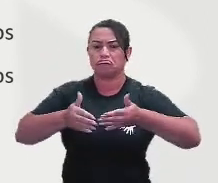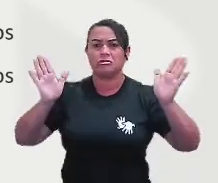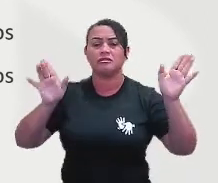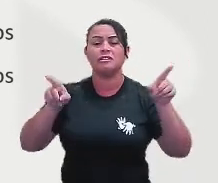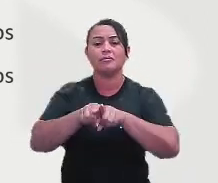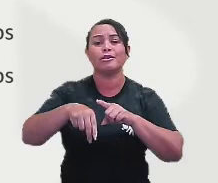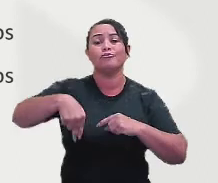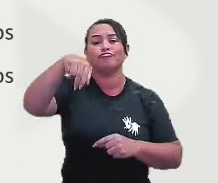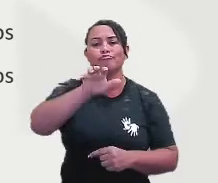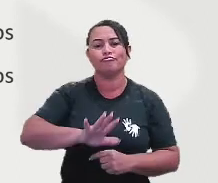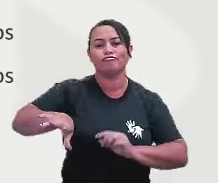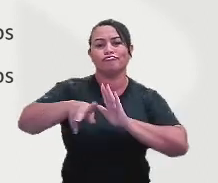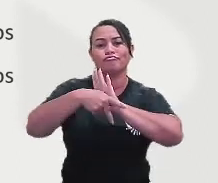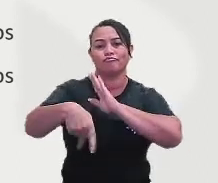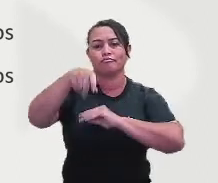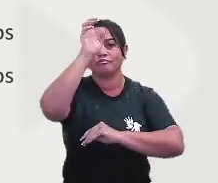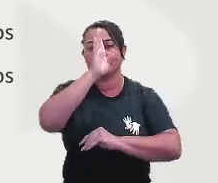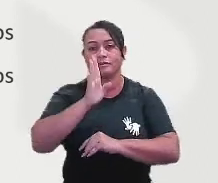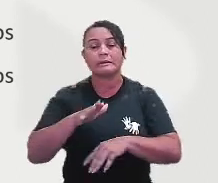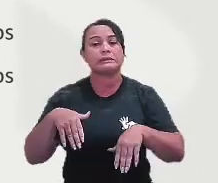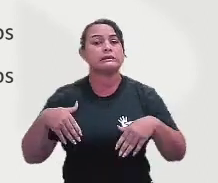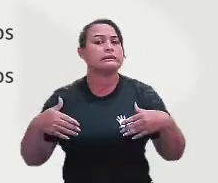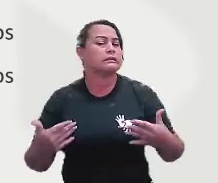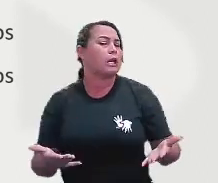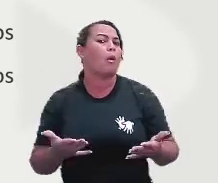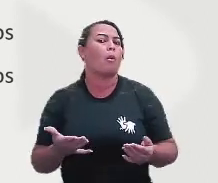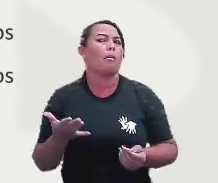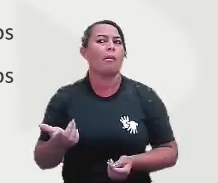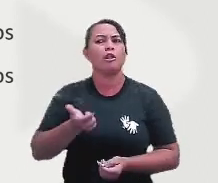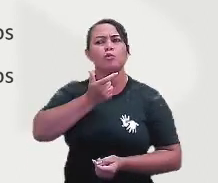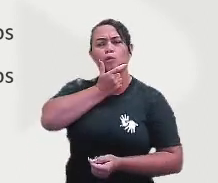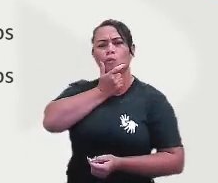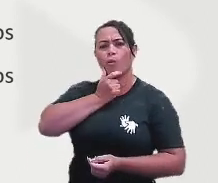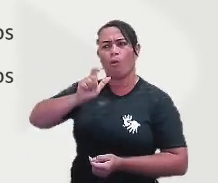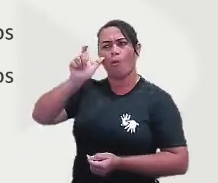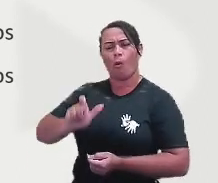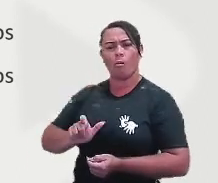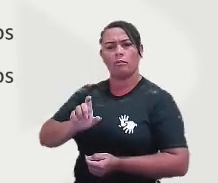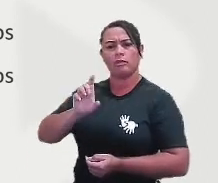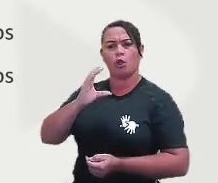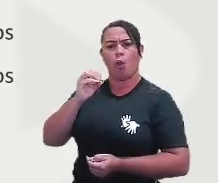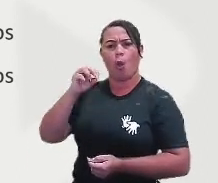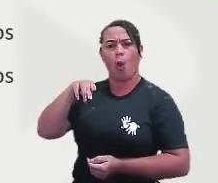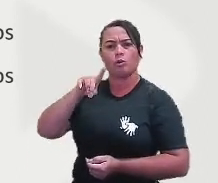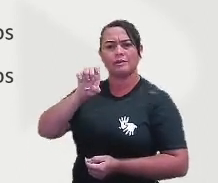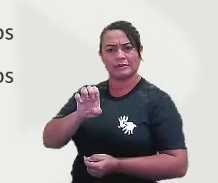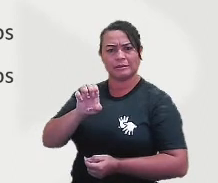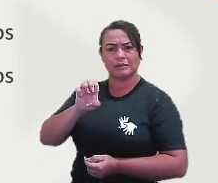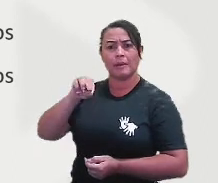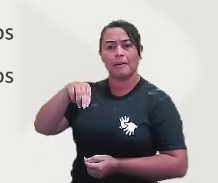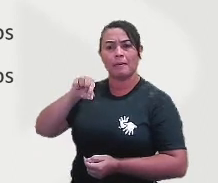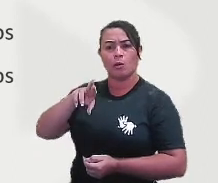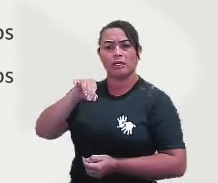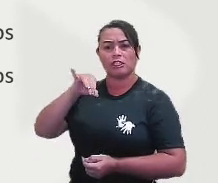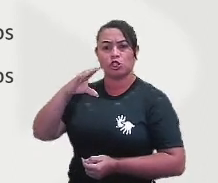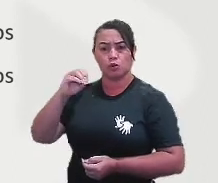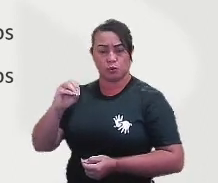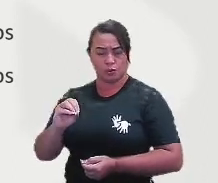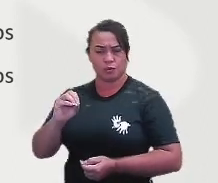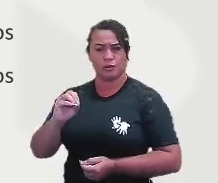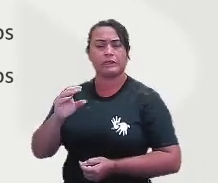Nordeste brasileiro. Mas quando o conde Maurício de Nassau encerrou seu